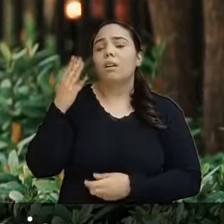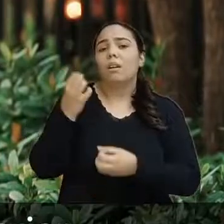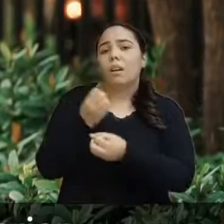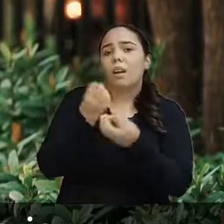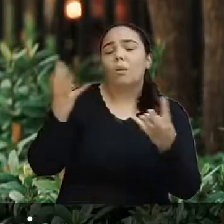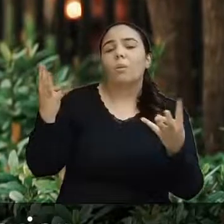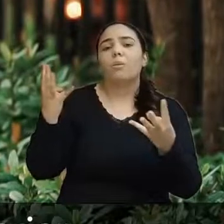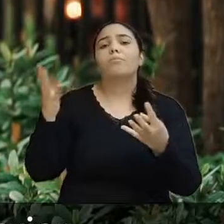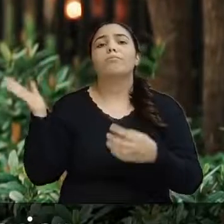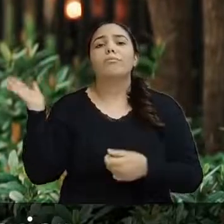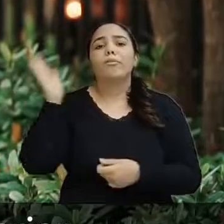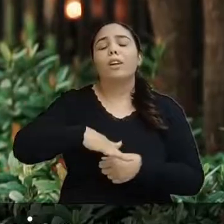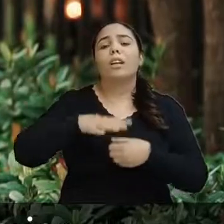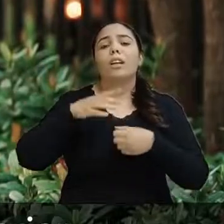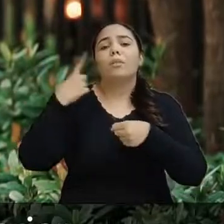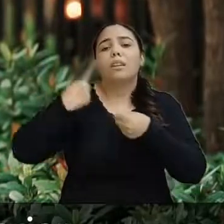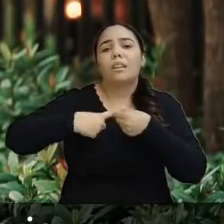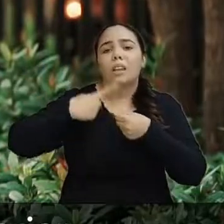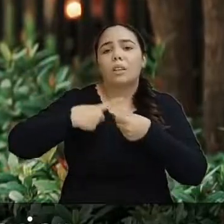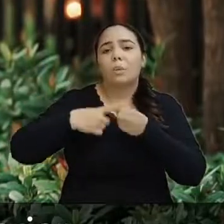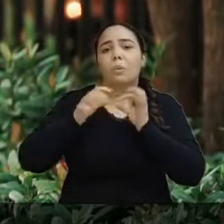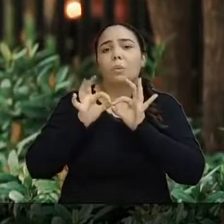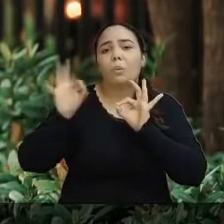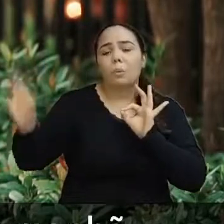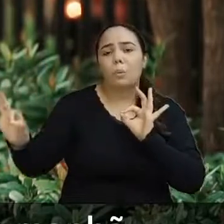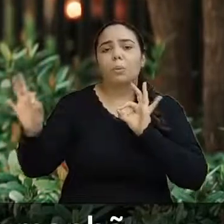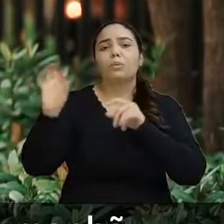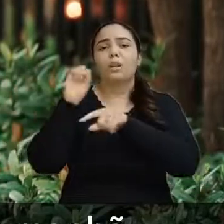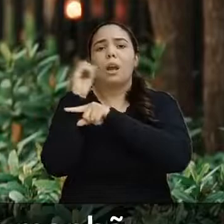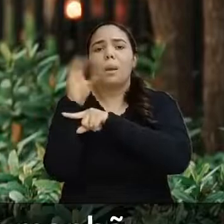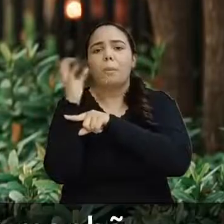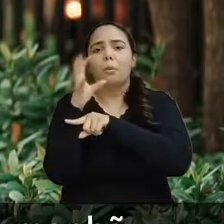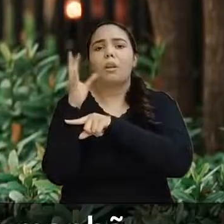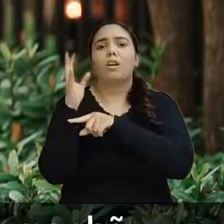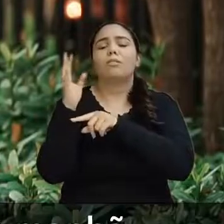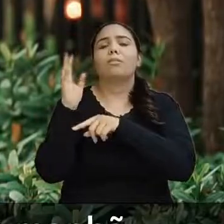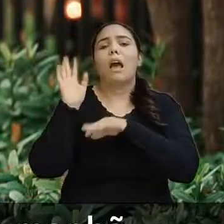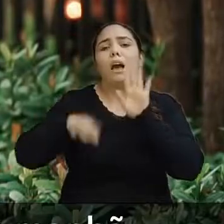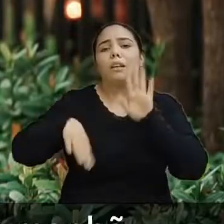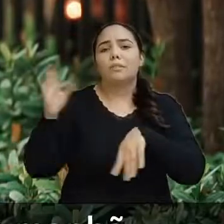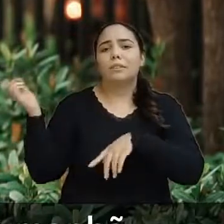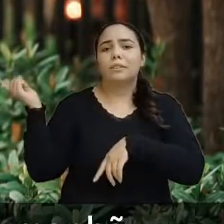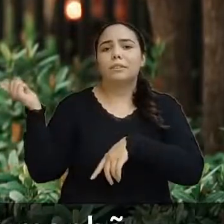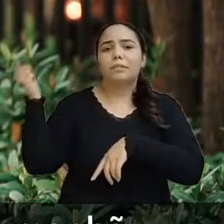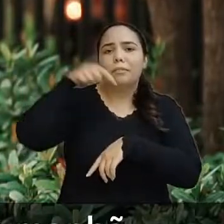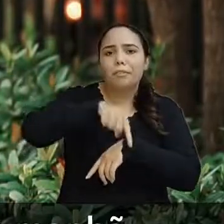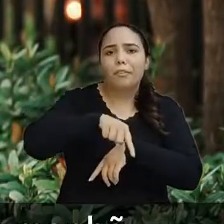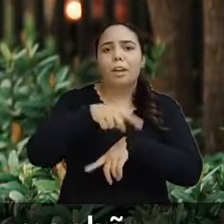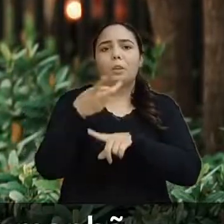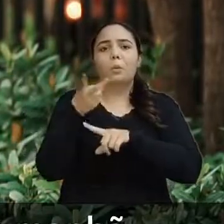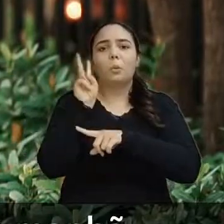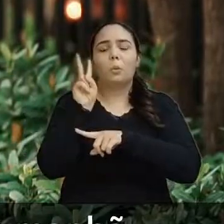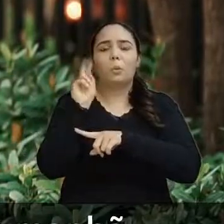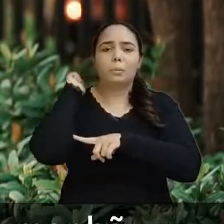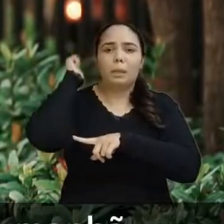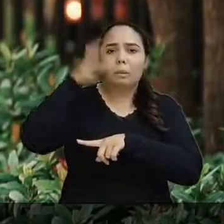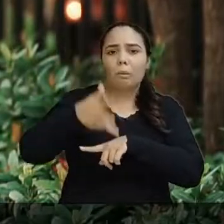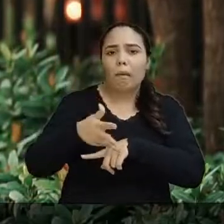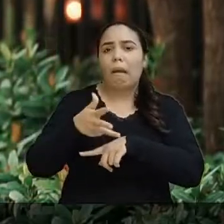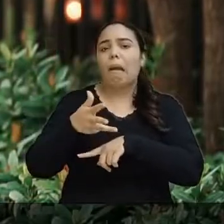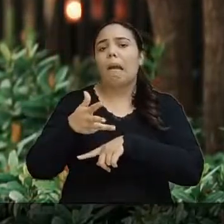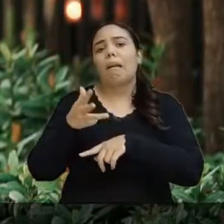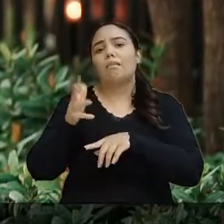que muitos pacientes vêm do interior, vem na ambulância, sai de casa